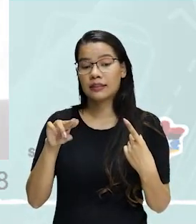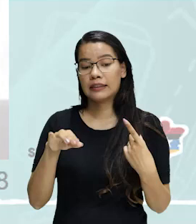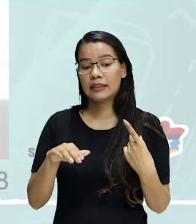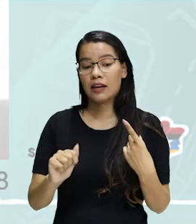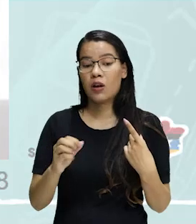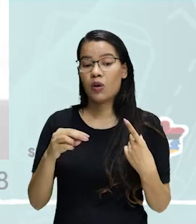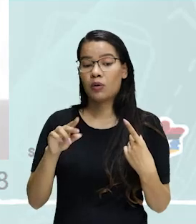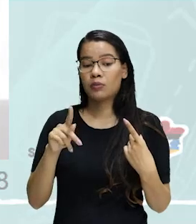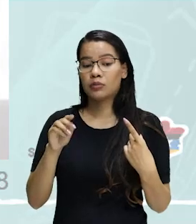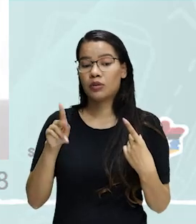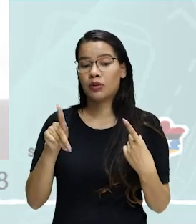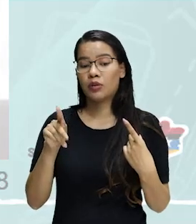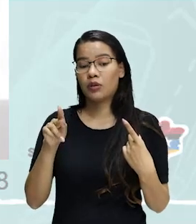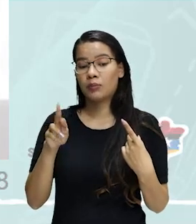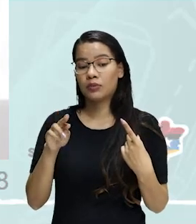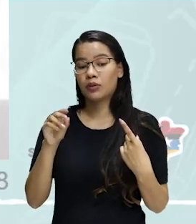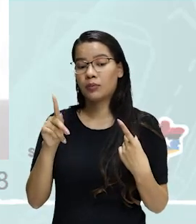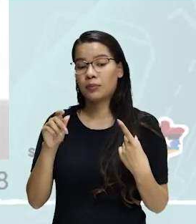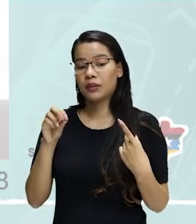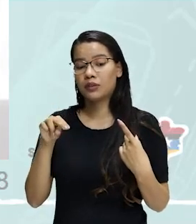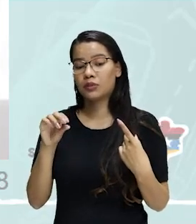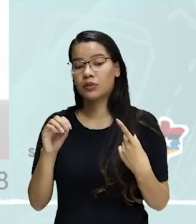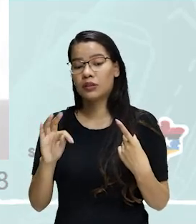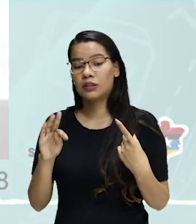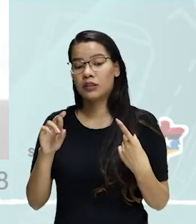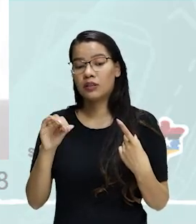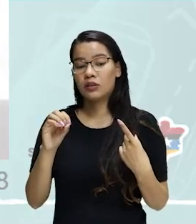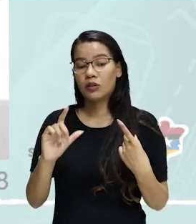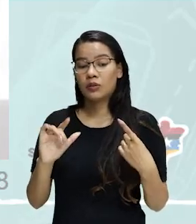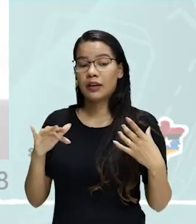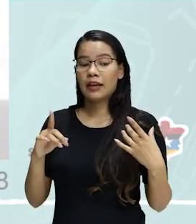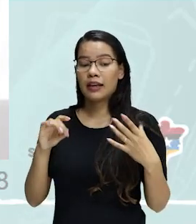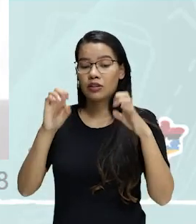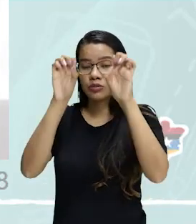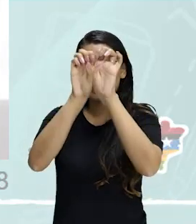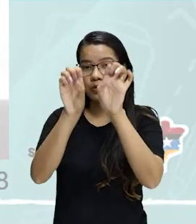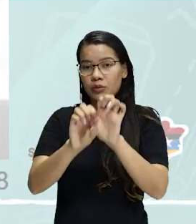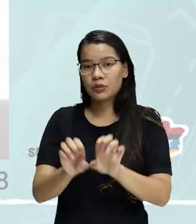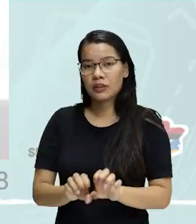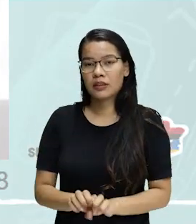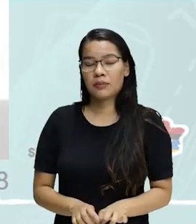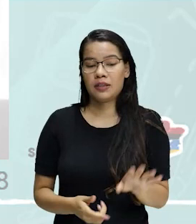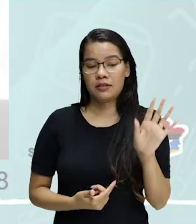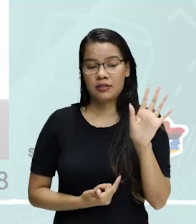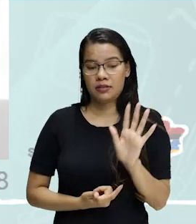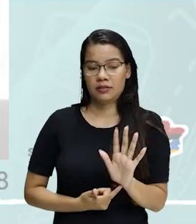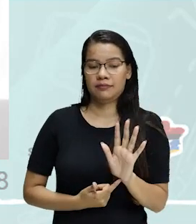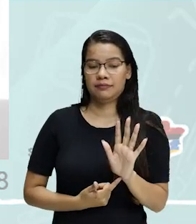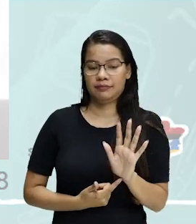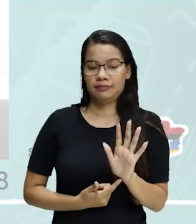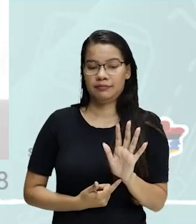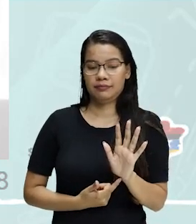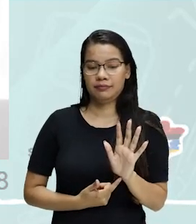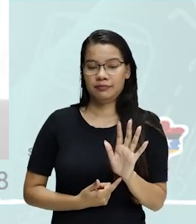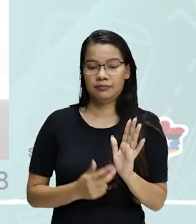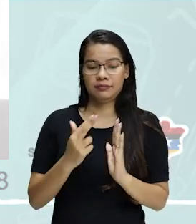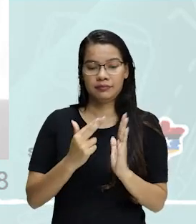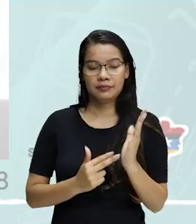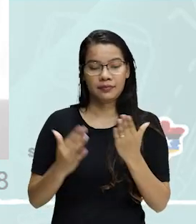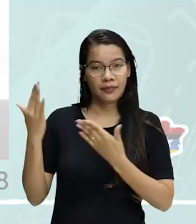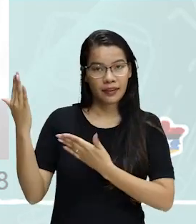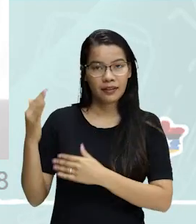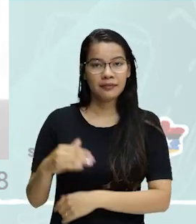propanotriol. Então, a glicerina, que é essa estrutura aqui, que aparece aqui na tela, nas condições ambientes, é um